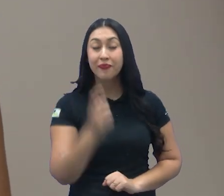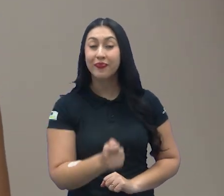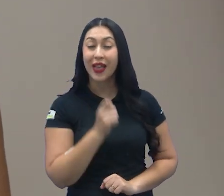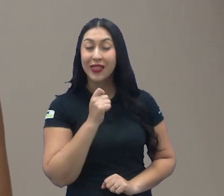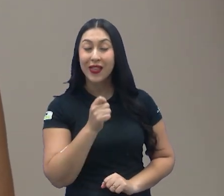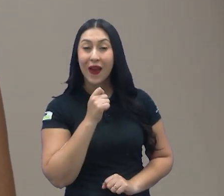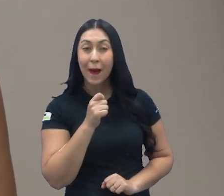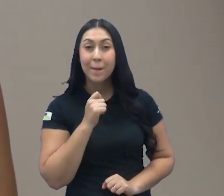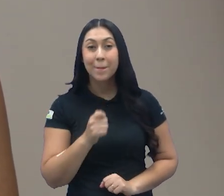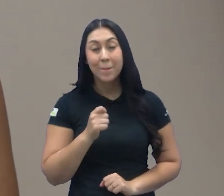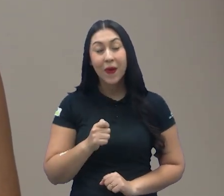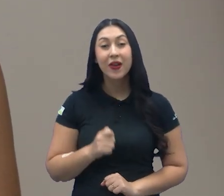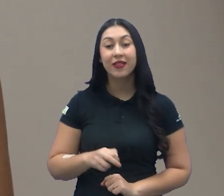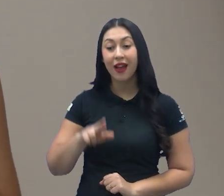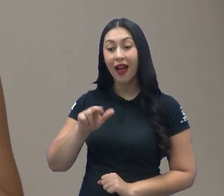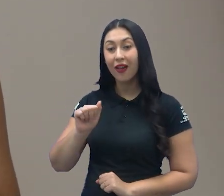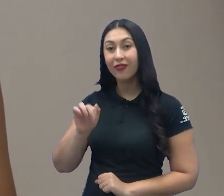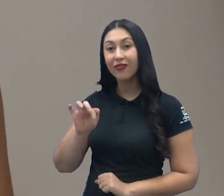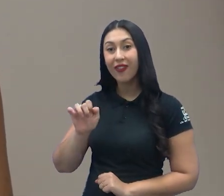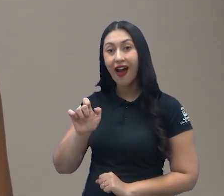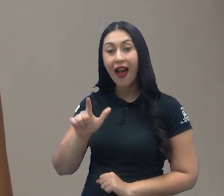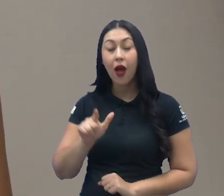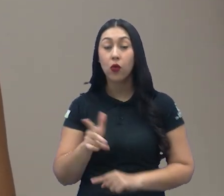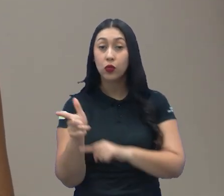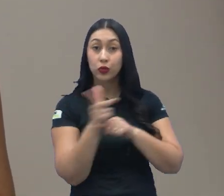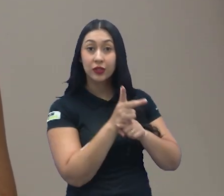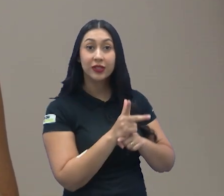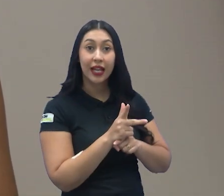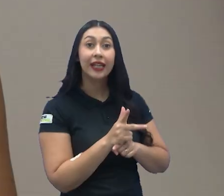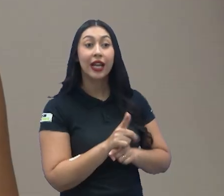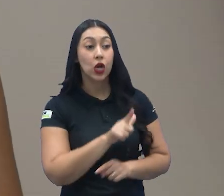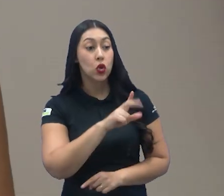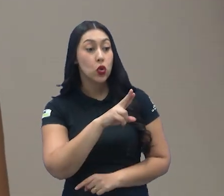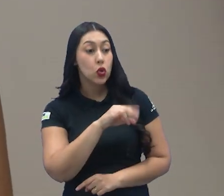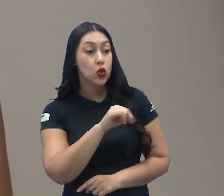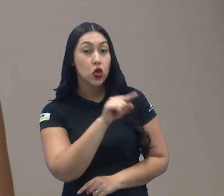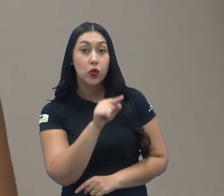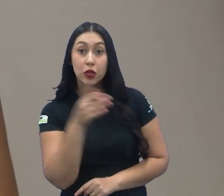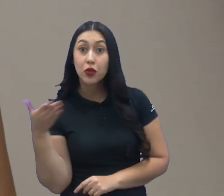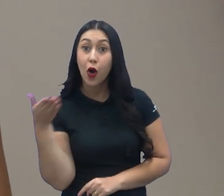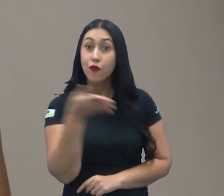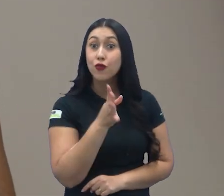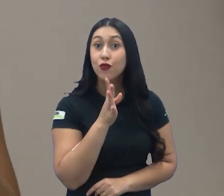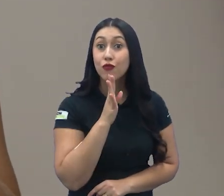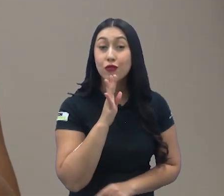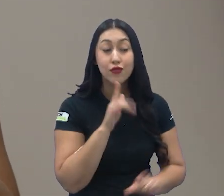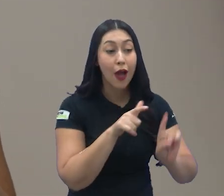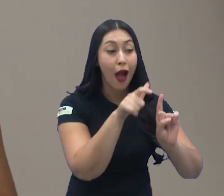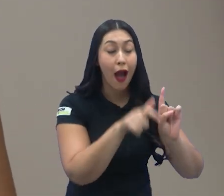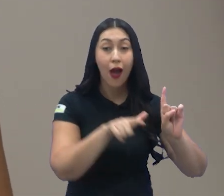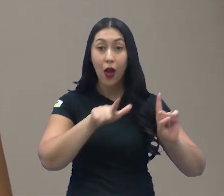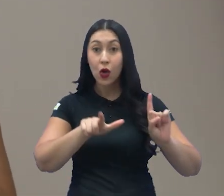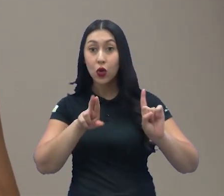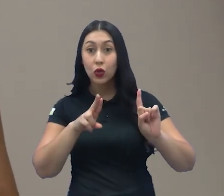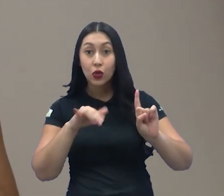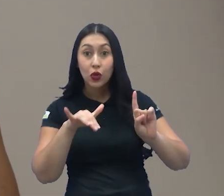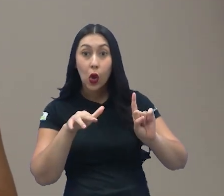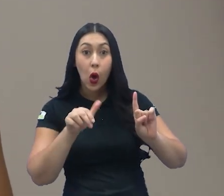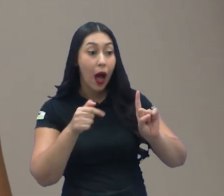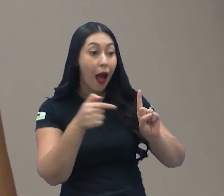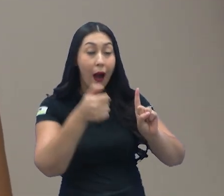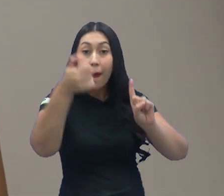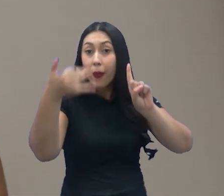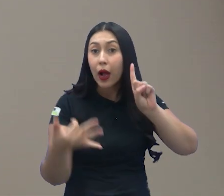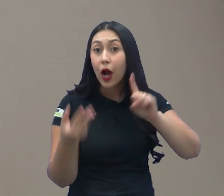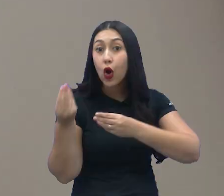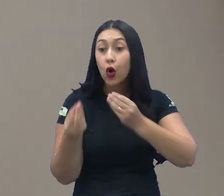cinegrafista Luiz Fernando Madonna foram conhecer a Lúcia, que topou contar pra gente como essa descoberta mudou de